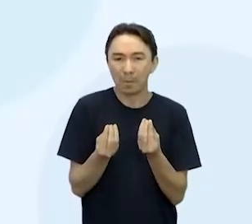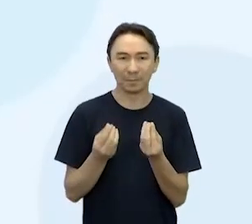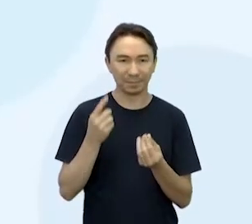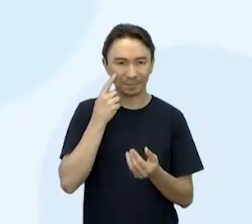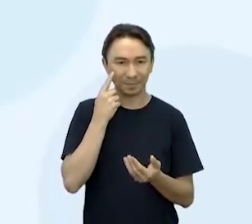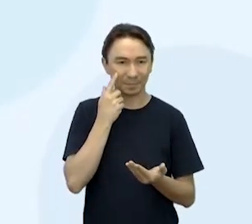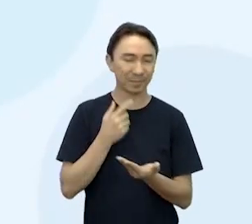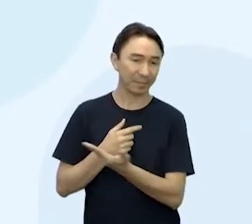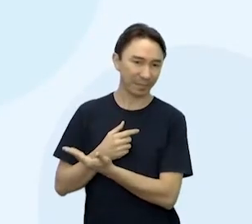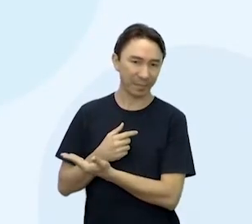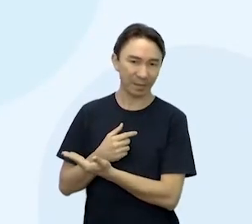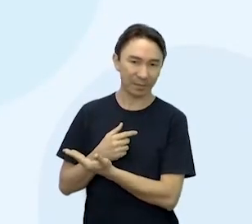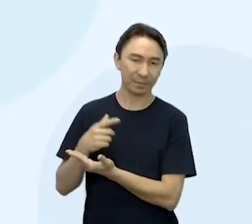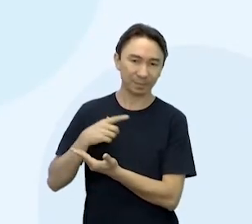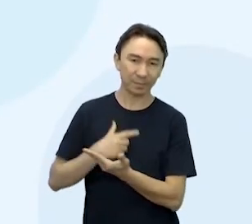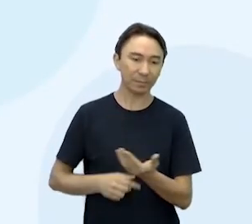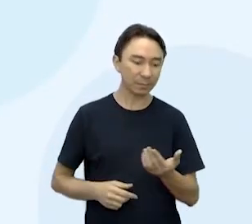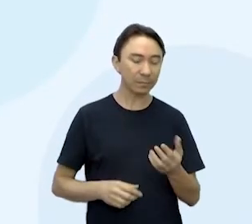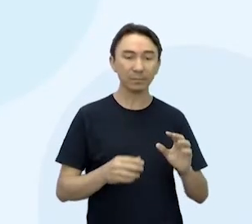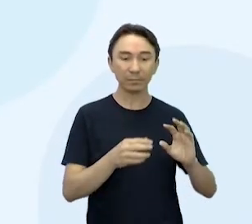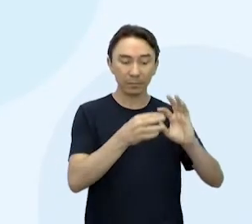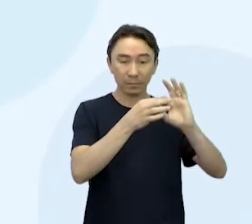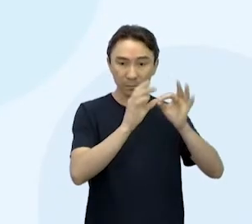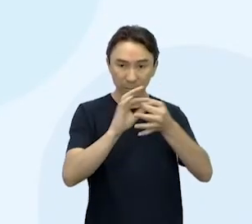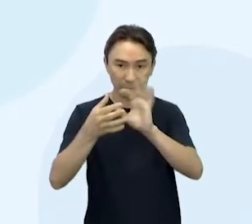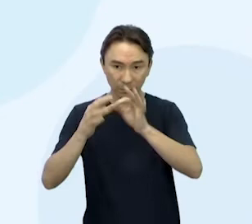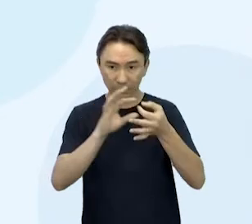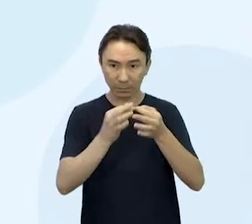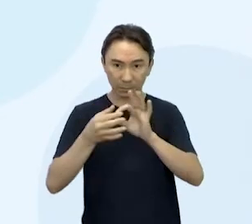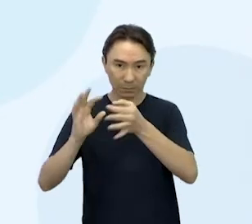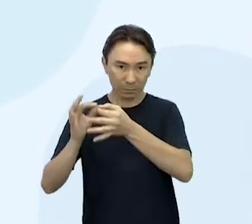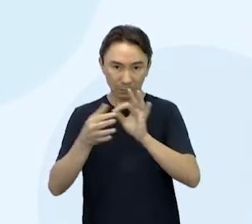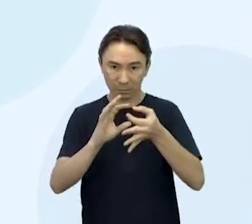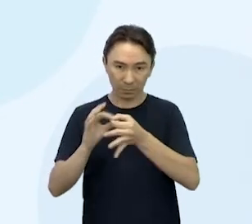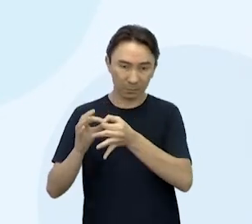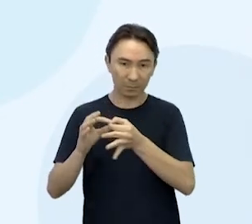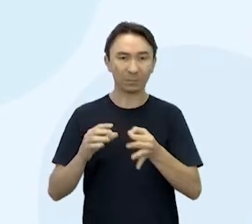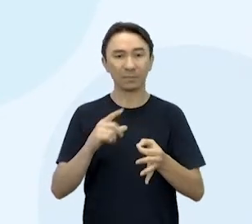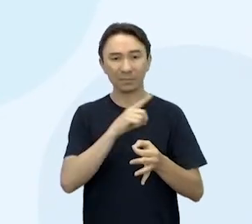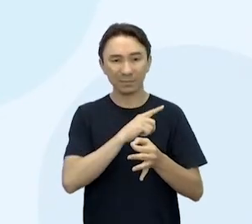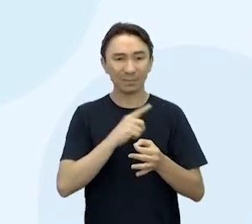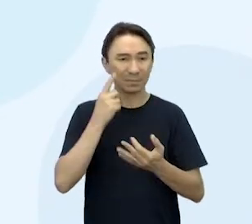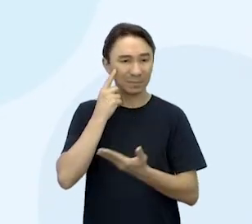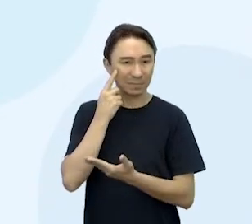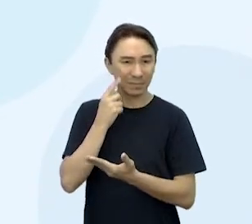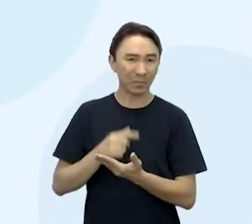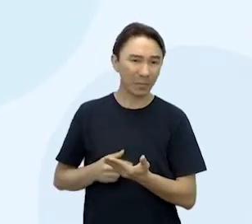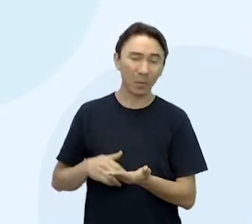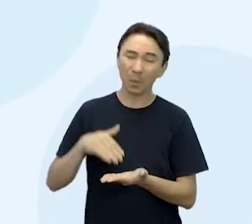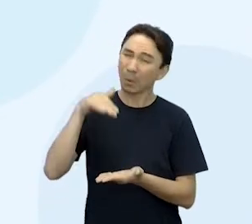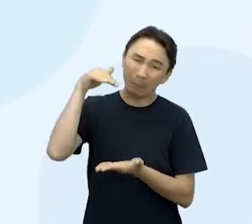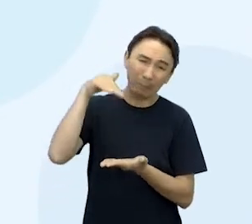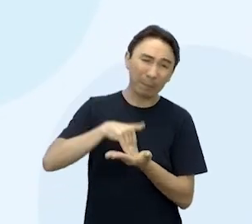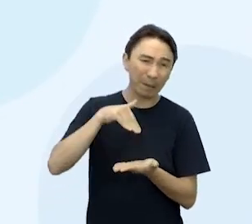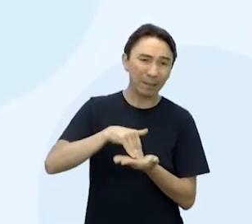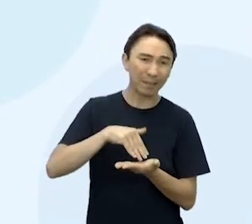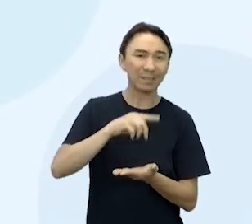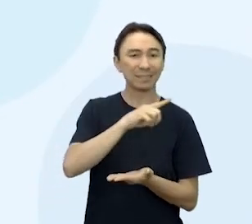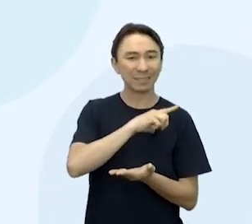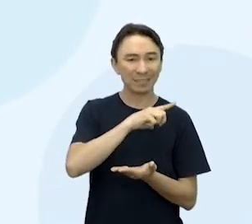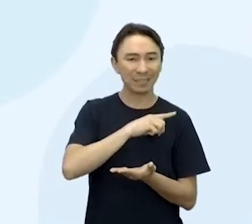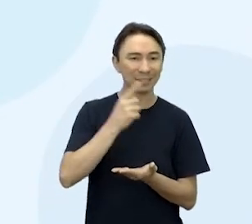rede cristalina, ela é formada primeiro por uma célula unitária, que é a menor parte que se repete nessa